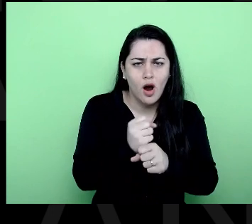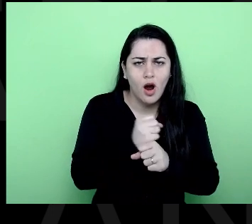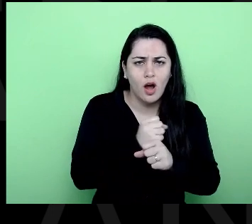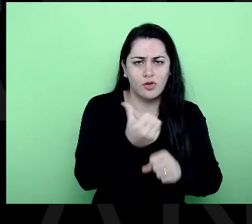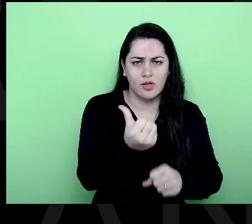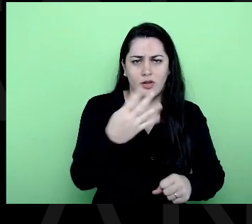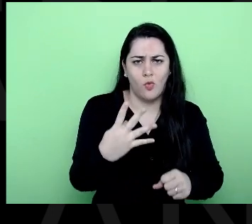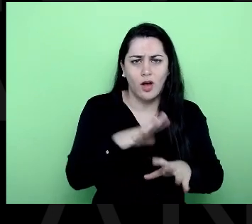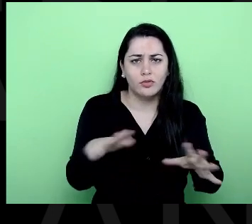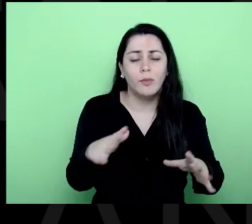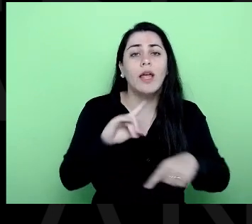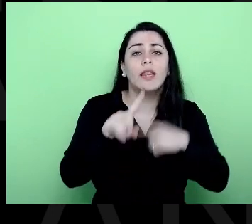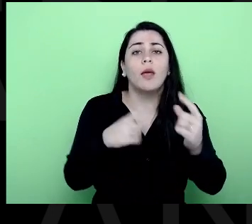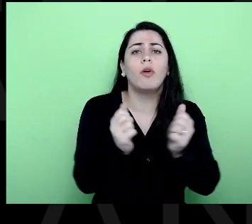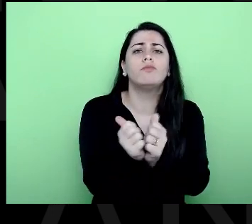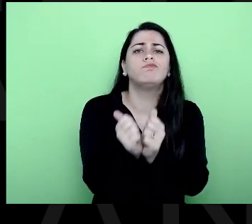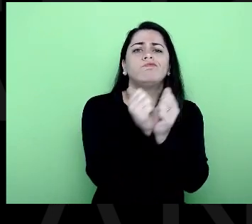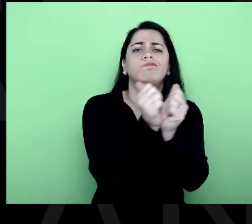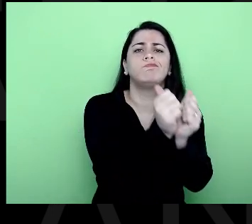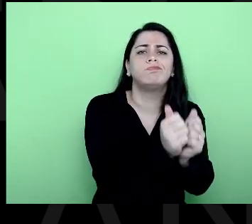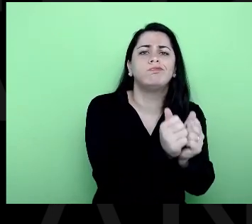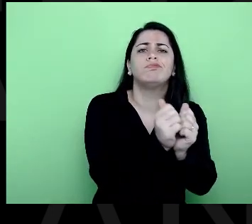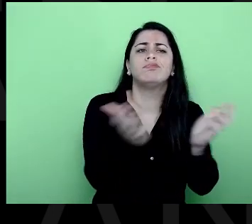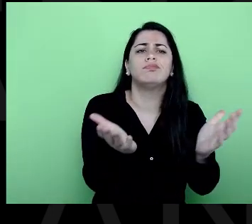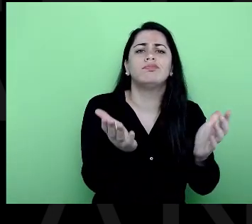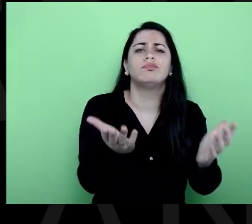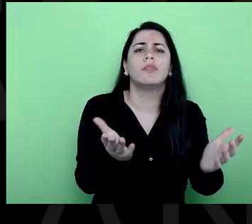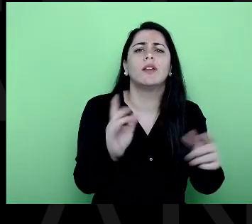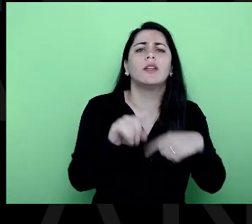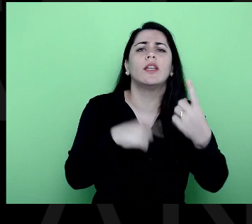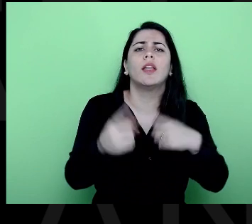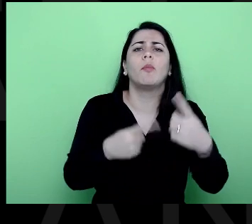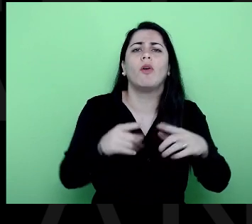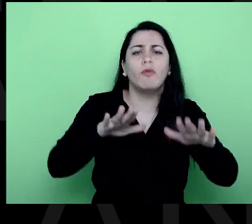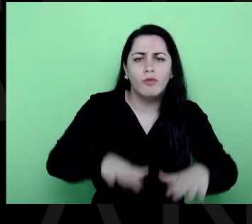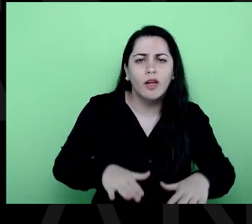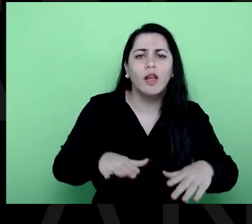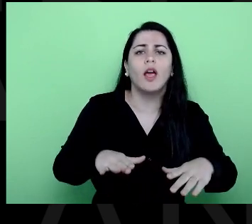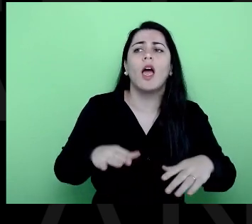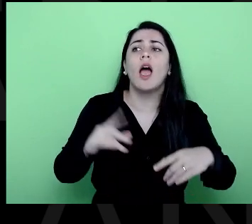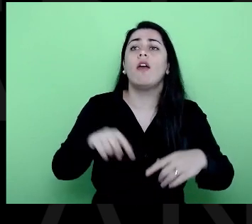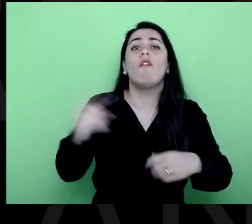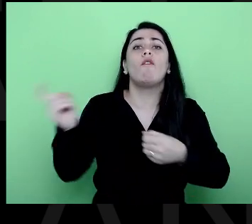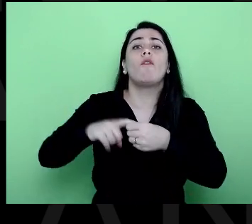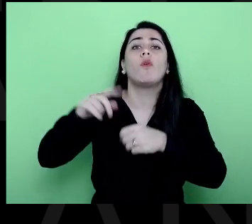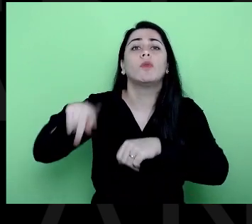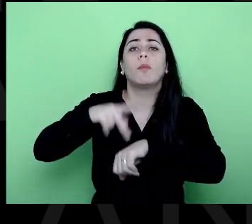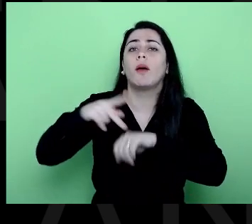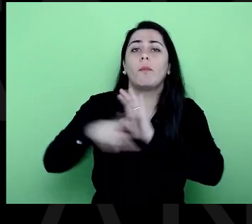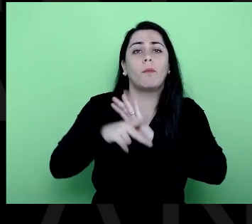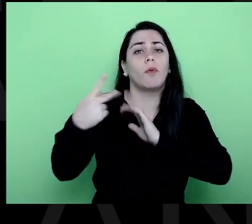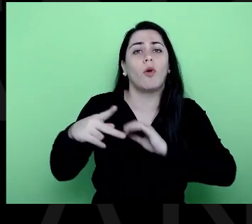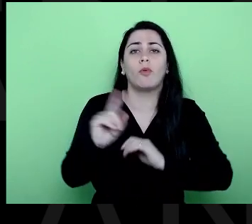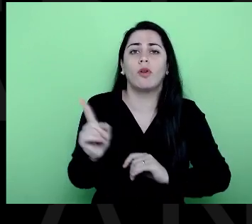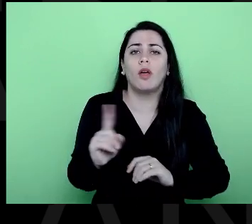Todo o sofrimento decorrente depois? E a volta ao país que não era dela? Mesma coisa, o